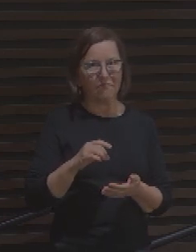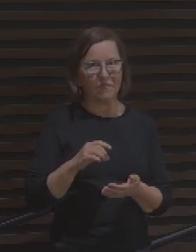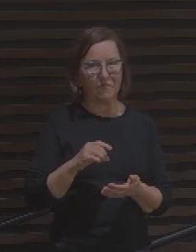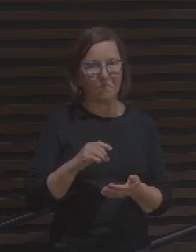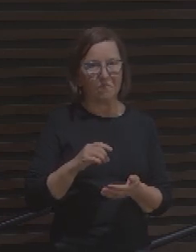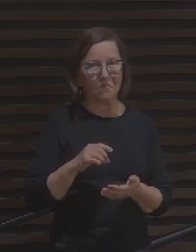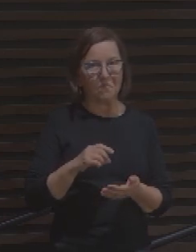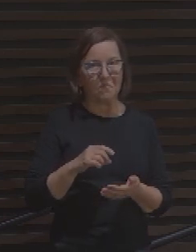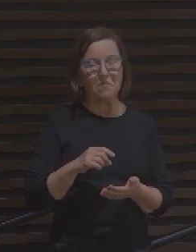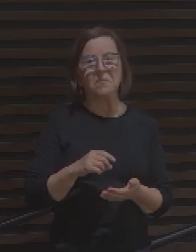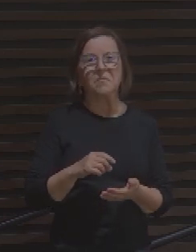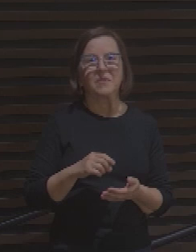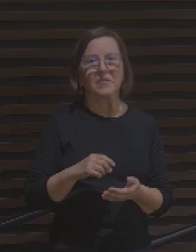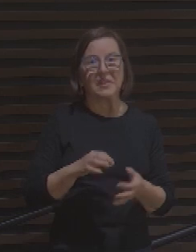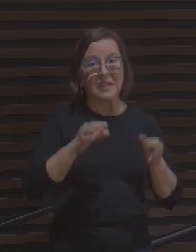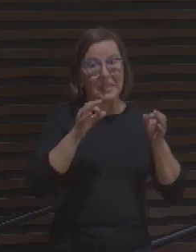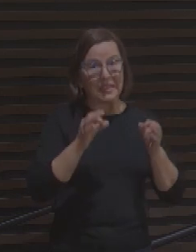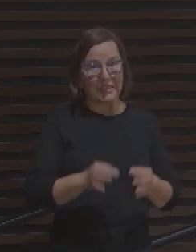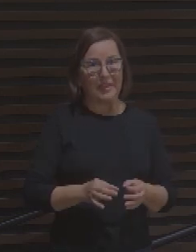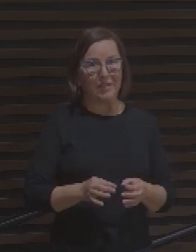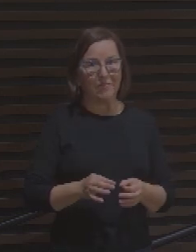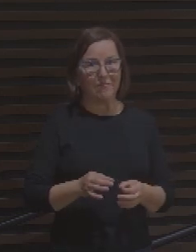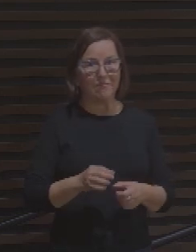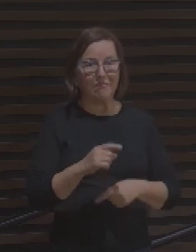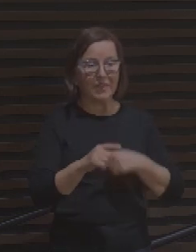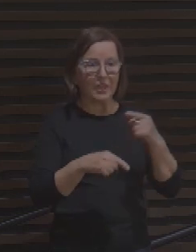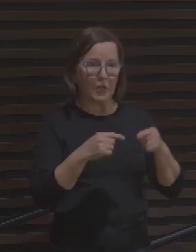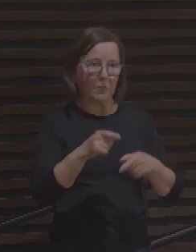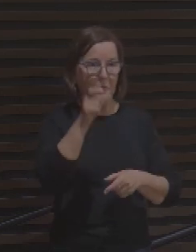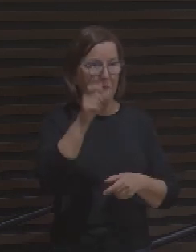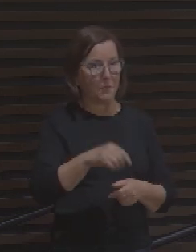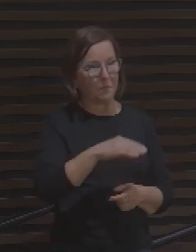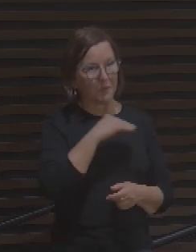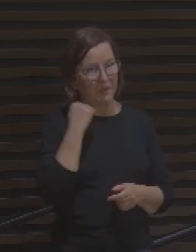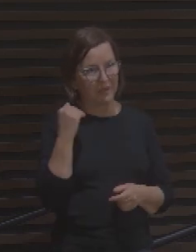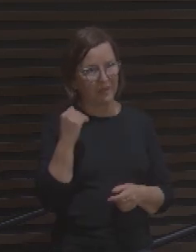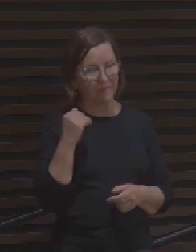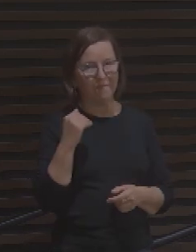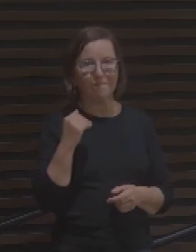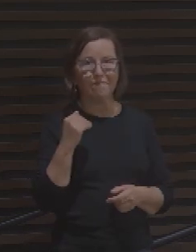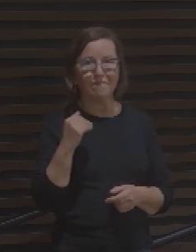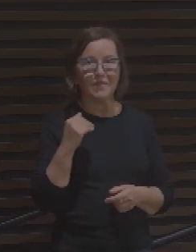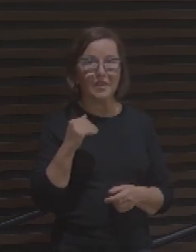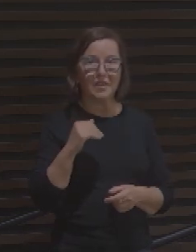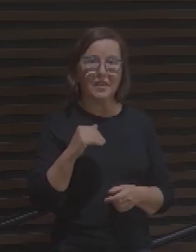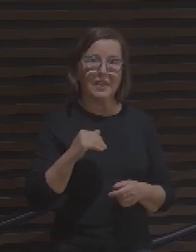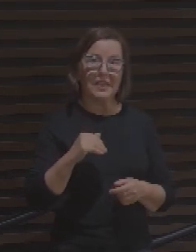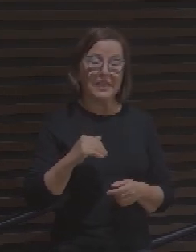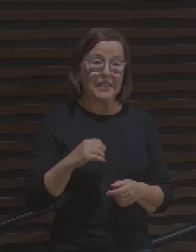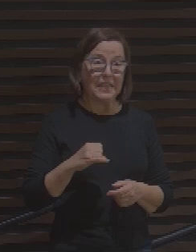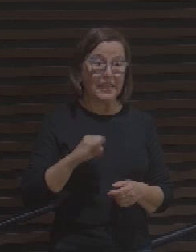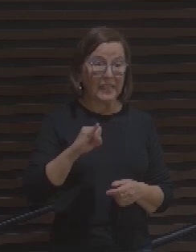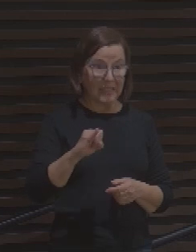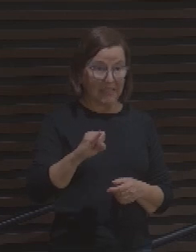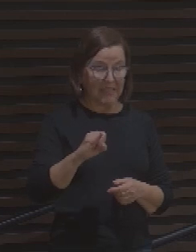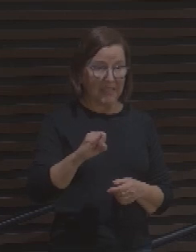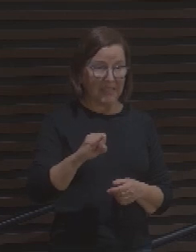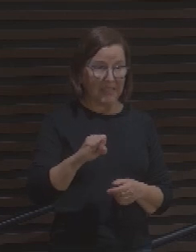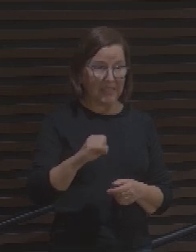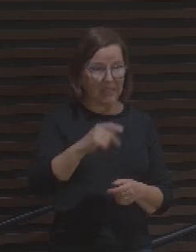mortos, visto que de maneira nenhuma tem força de lei enquanto vive o